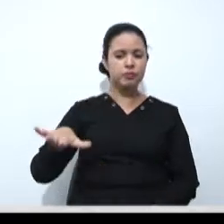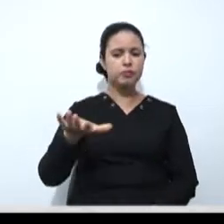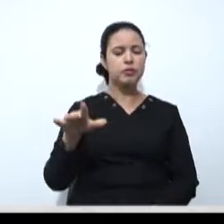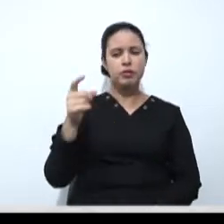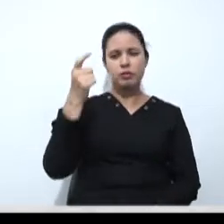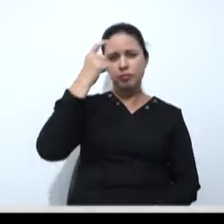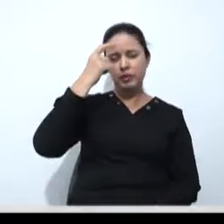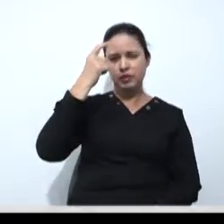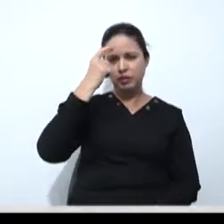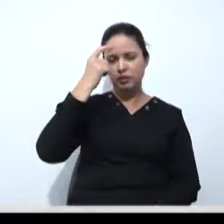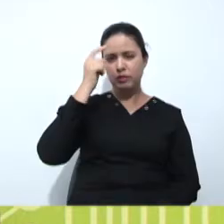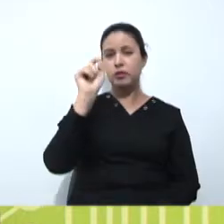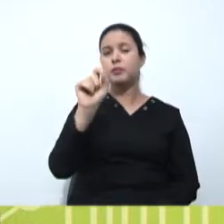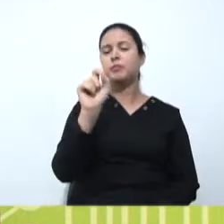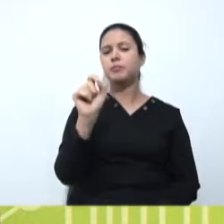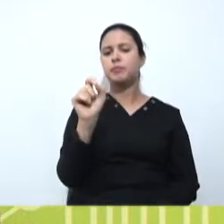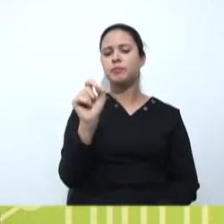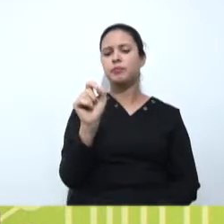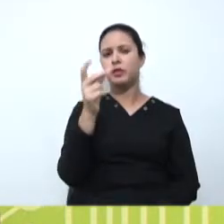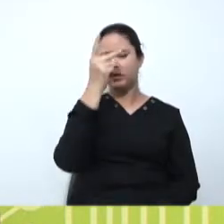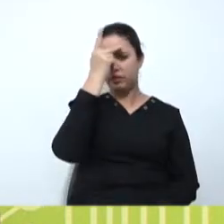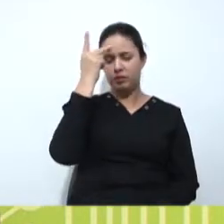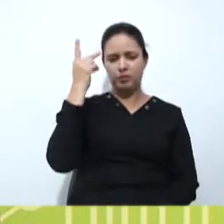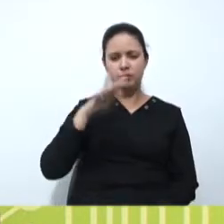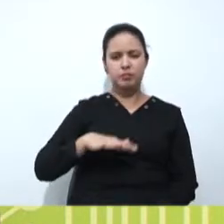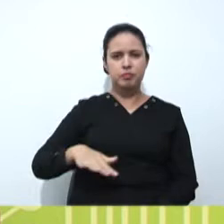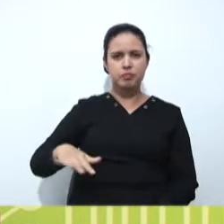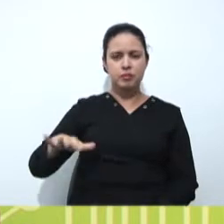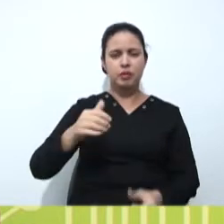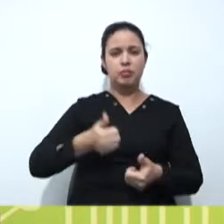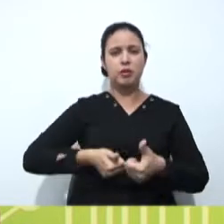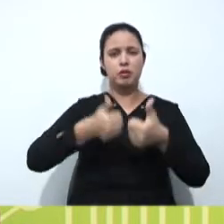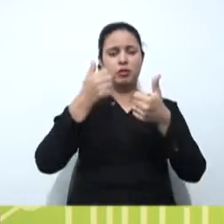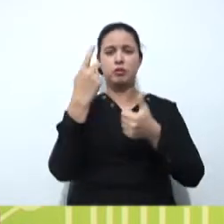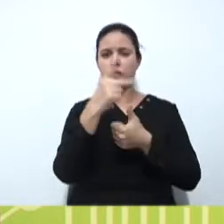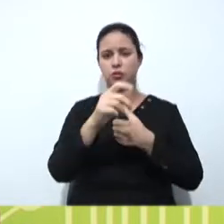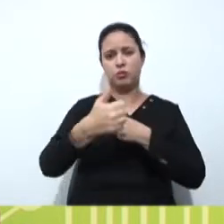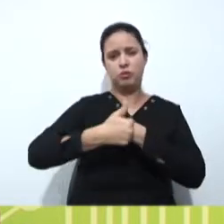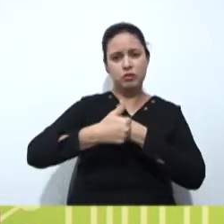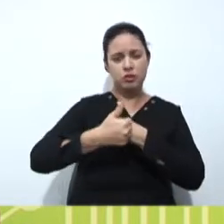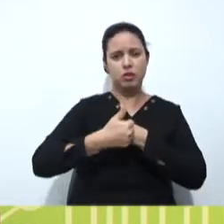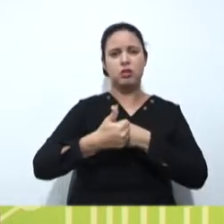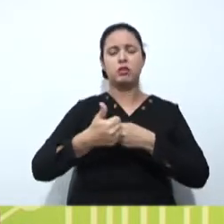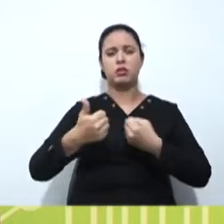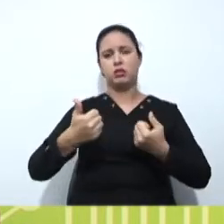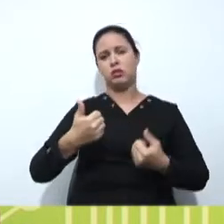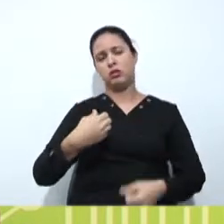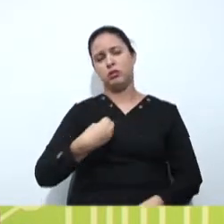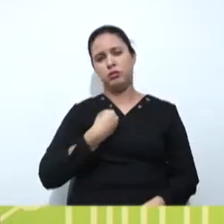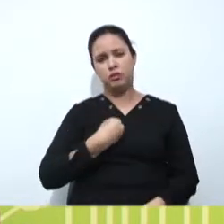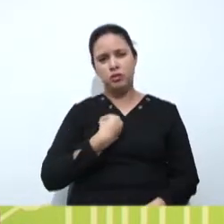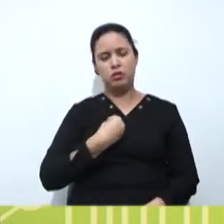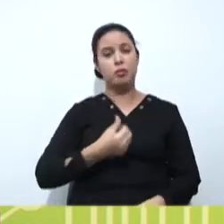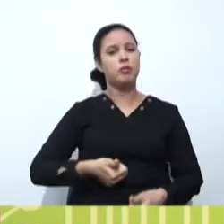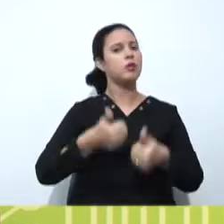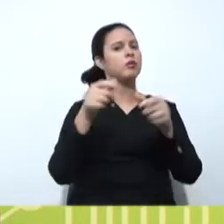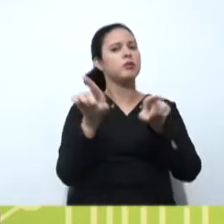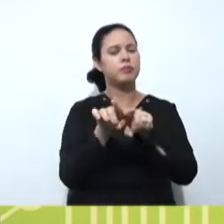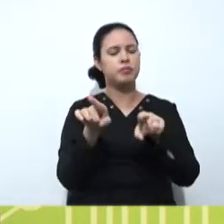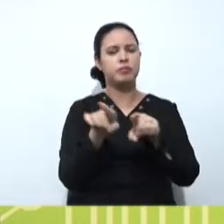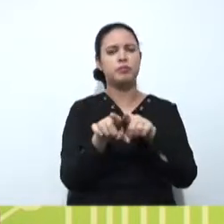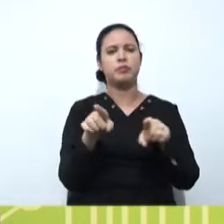bem aqui com a gente, quando as pessoas, elas melhoram a sua qualidade de vida, ela melhora o quê? Melhora a educação, o